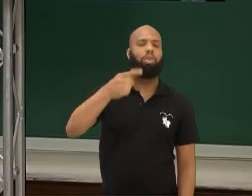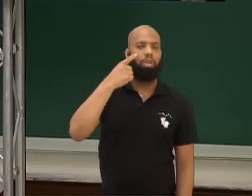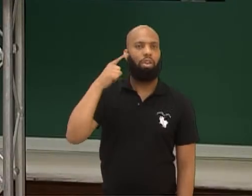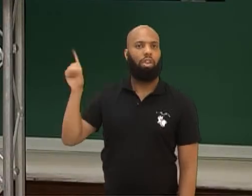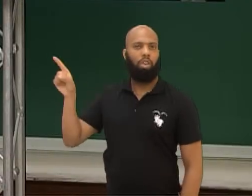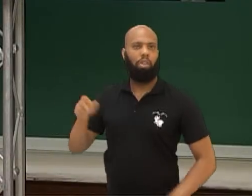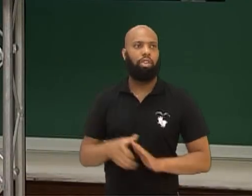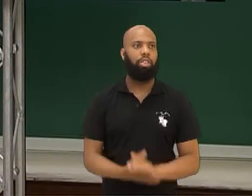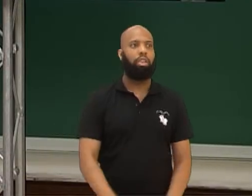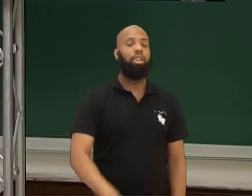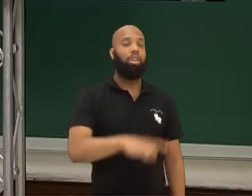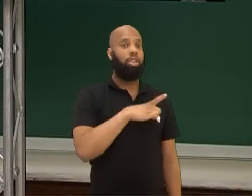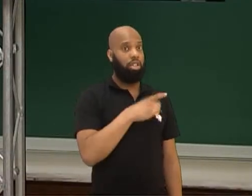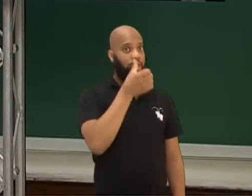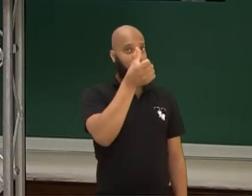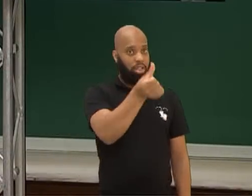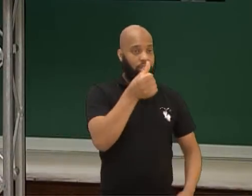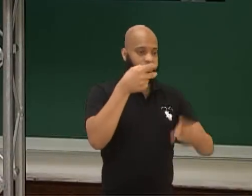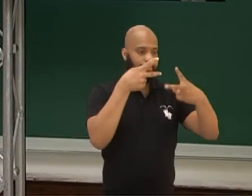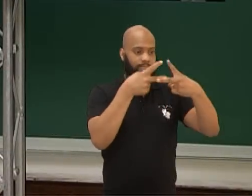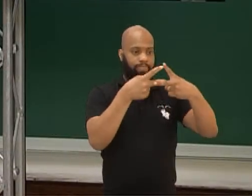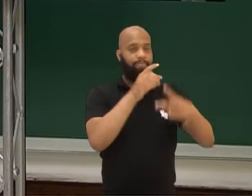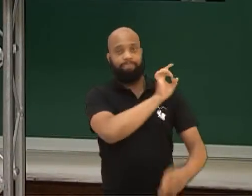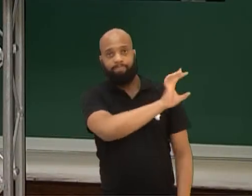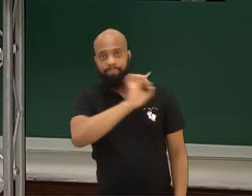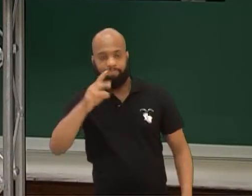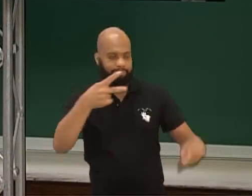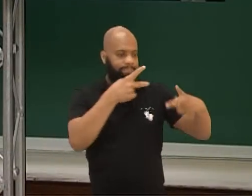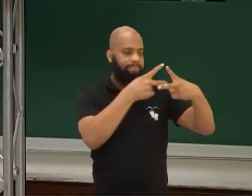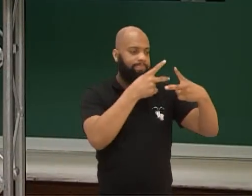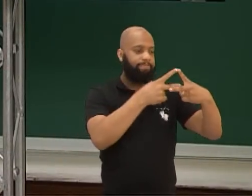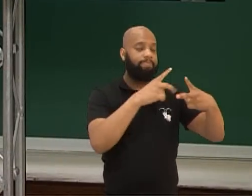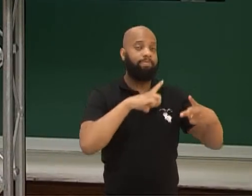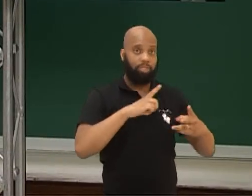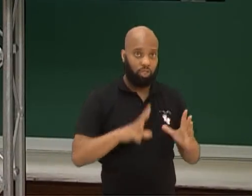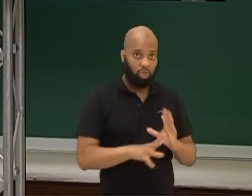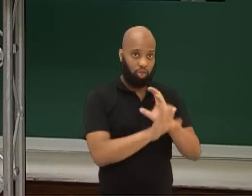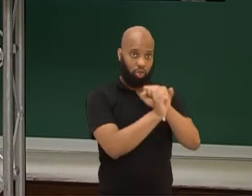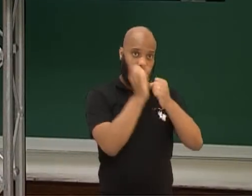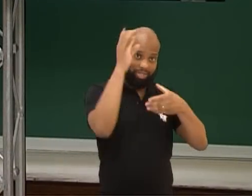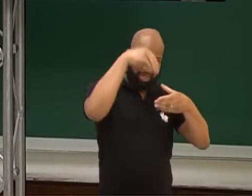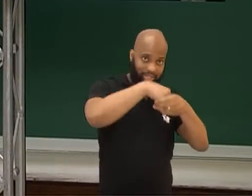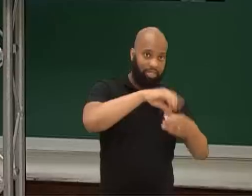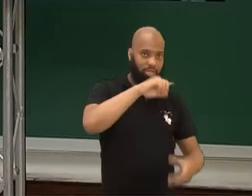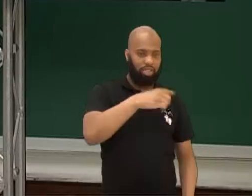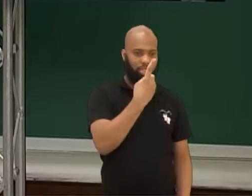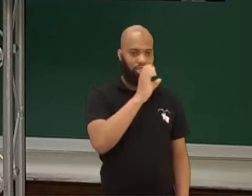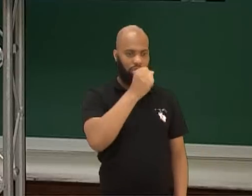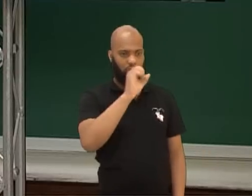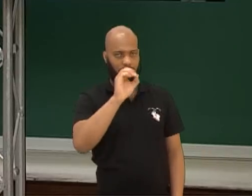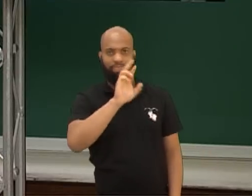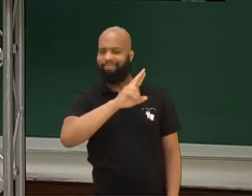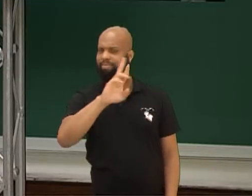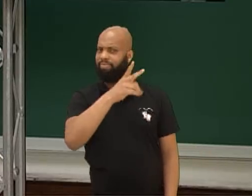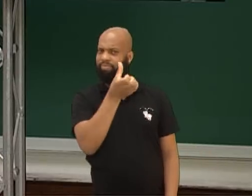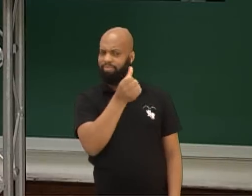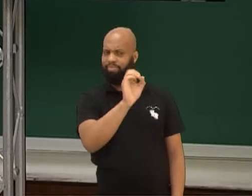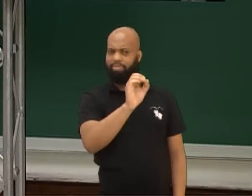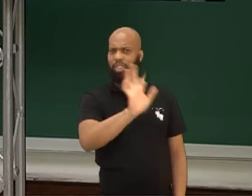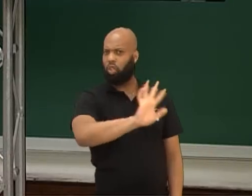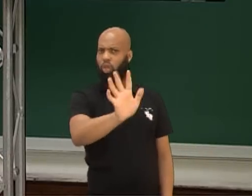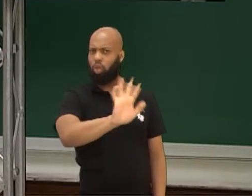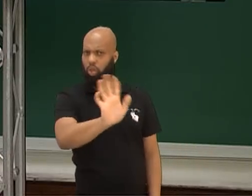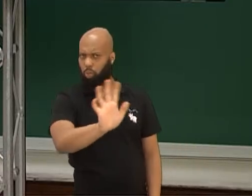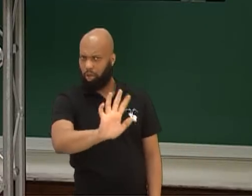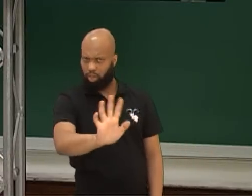ó. 6 triângulos, cada triângulo, a soma é 180, não quer dizer que o ângulo é 60, hein, gente?